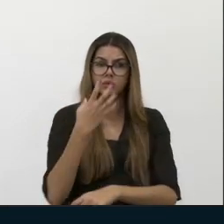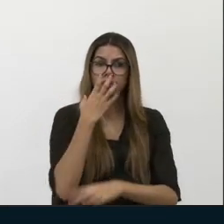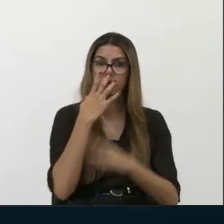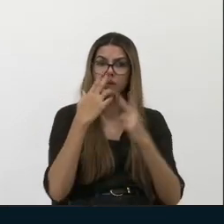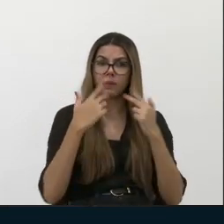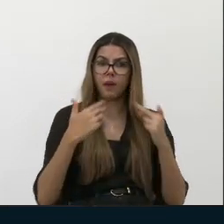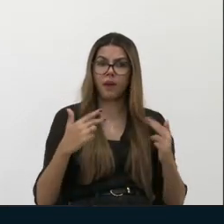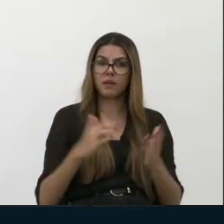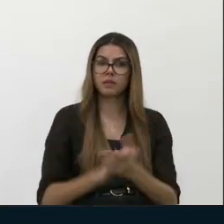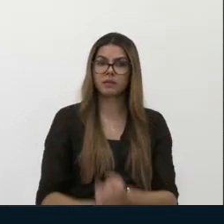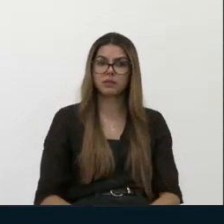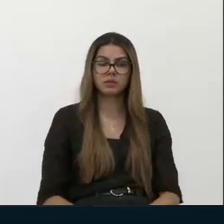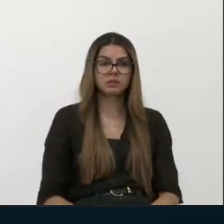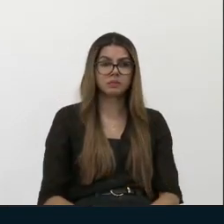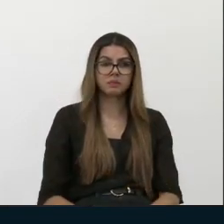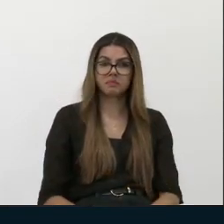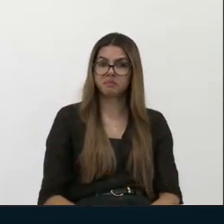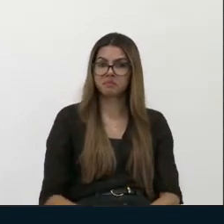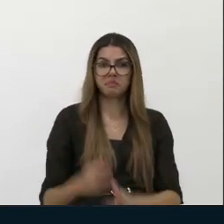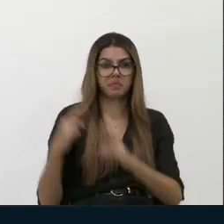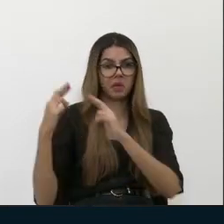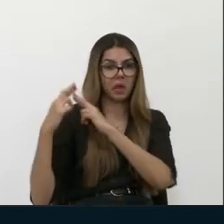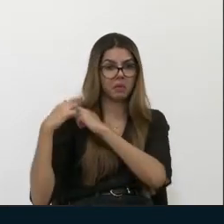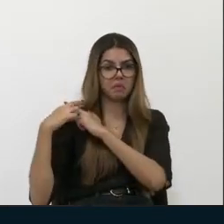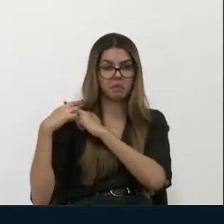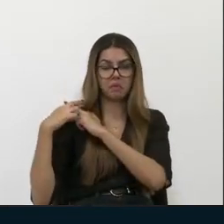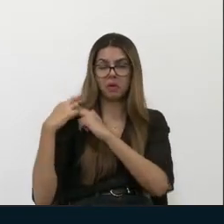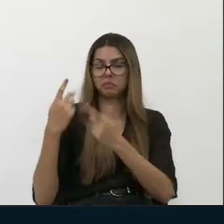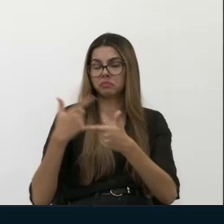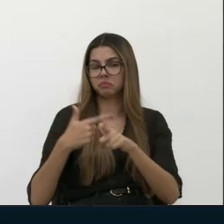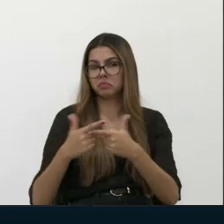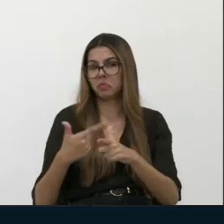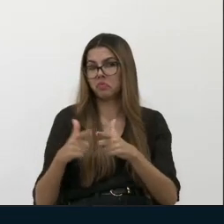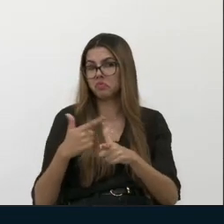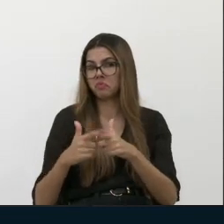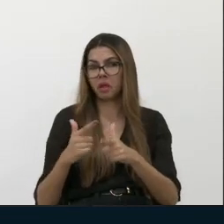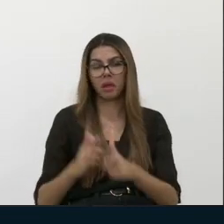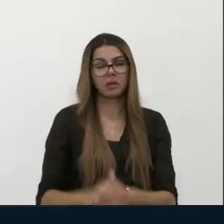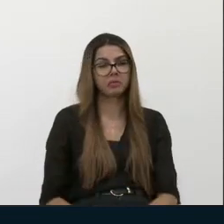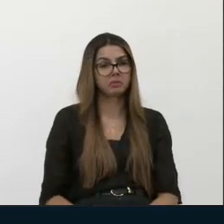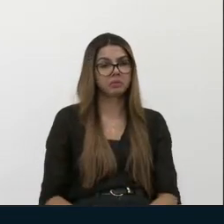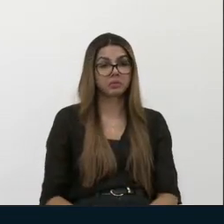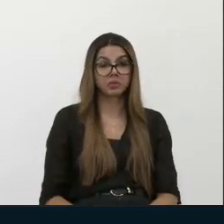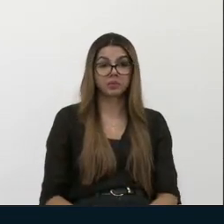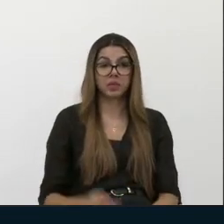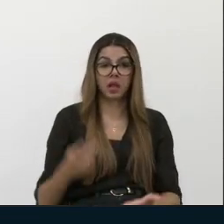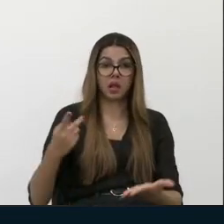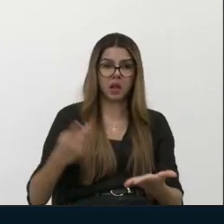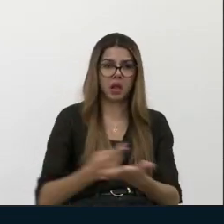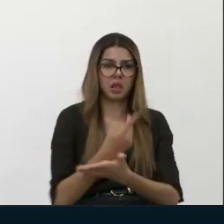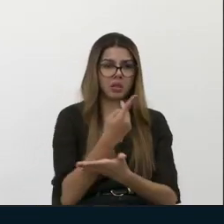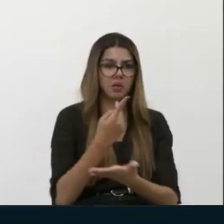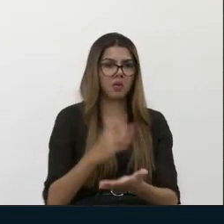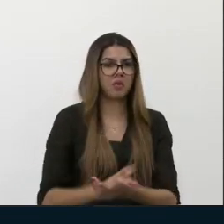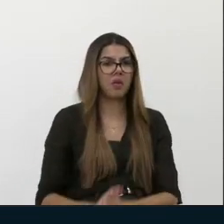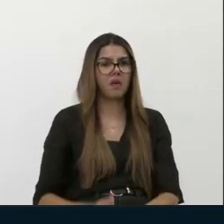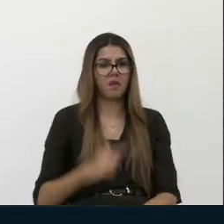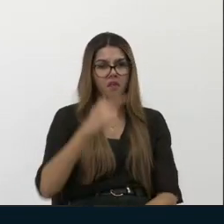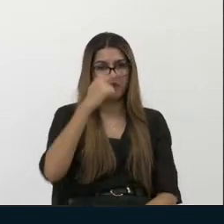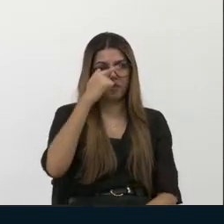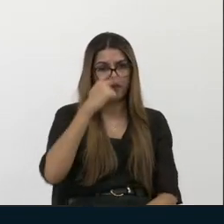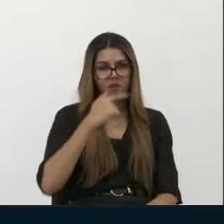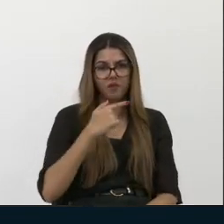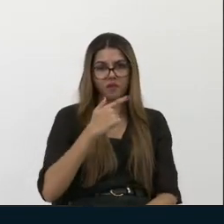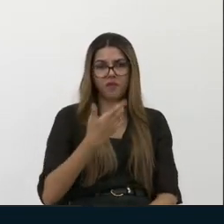a Vossa Excelência não está lá bazelar. A Vossa Excelência está lá para fazer coisa errada. Que coisa feia, doutora